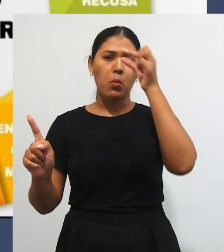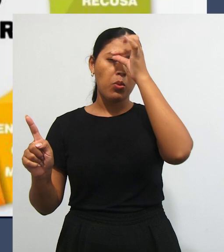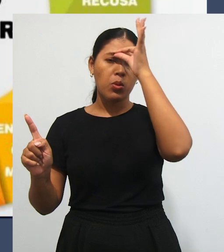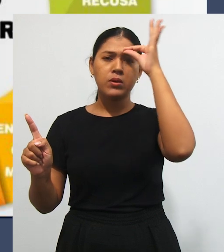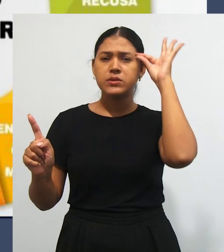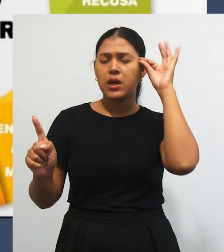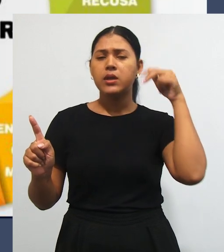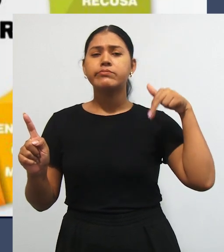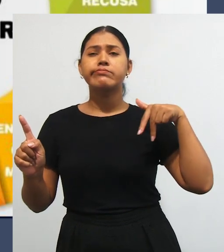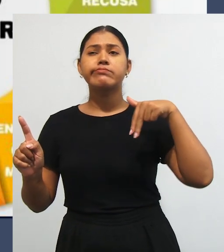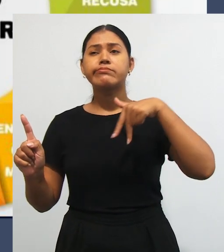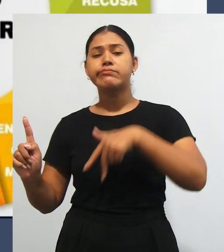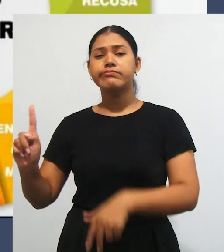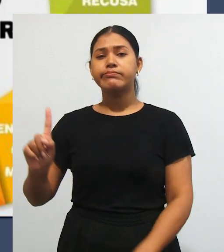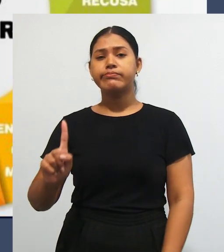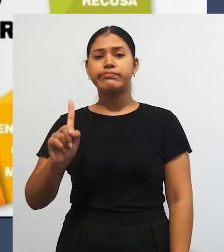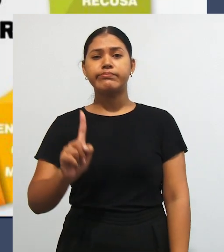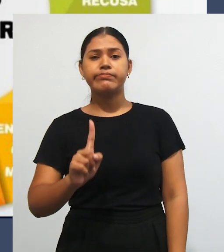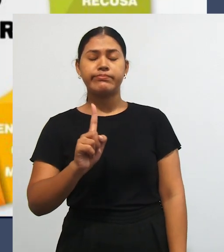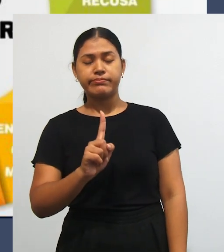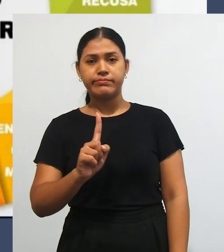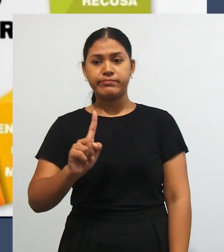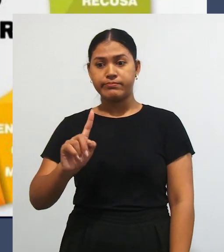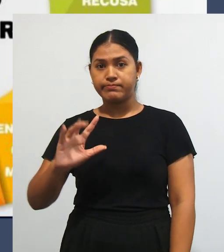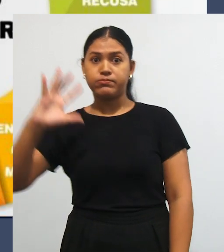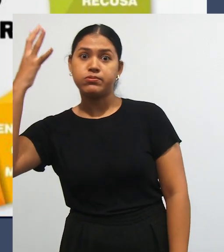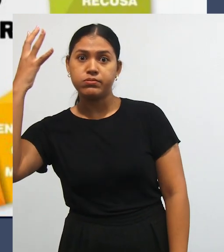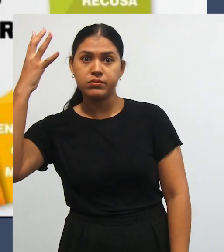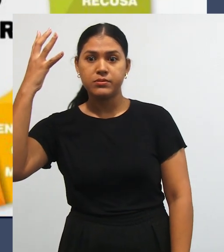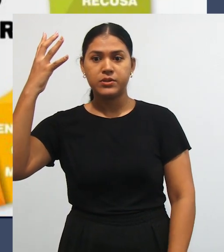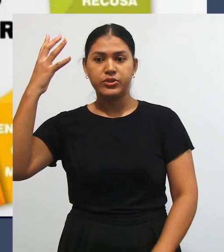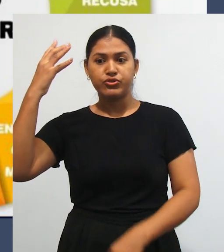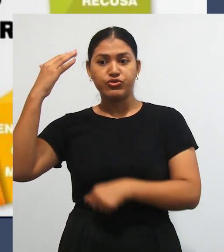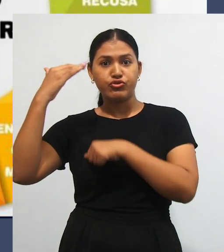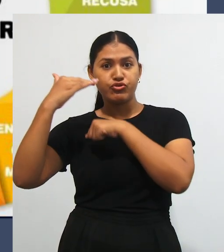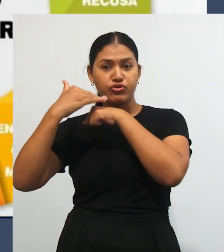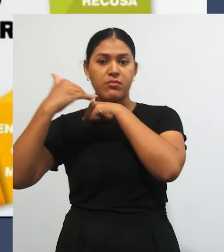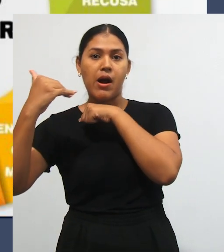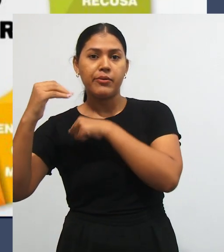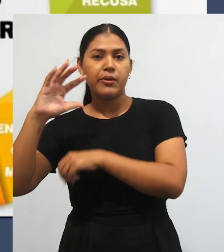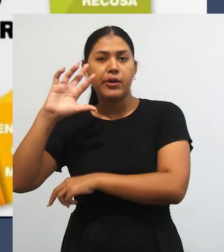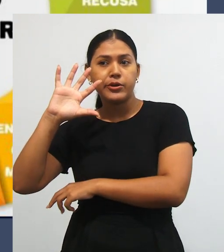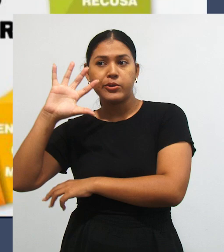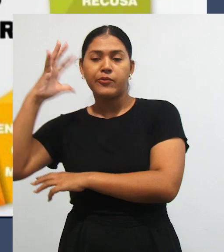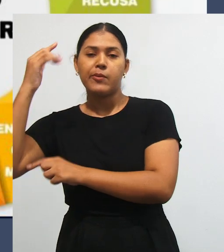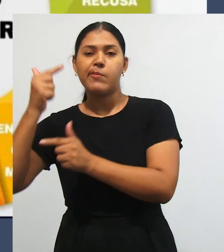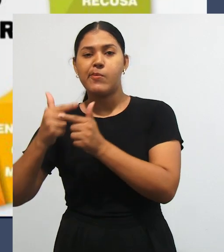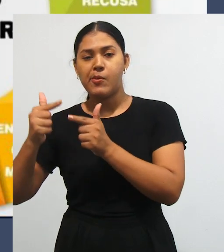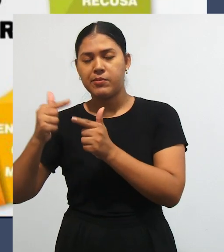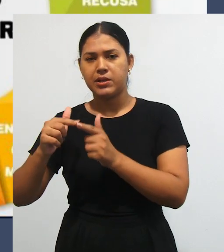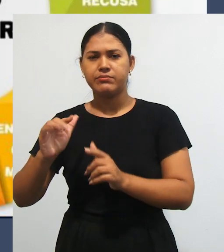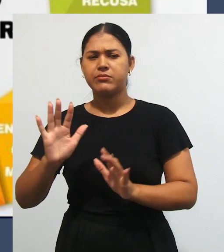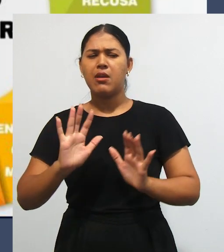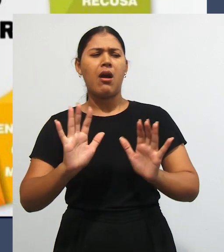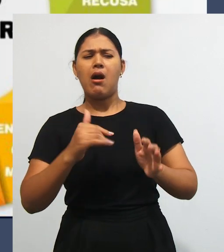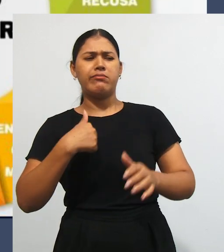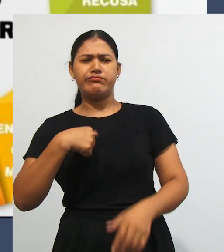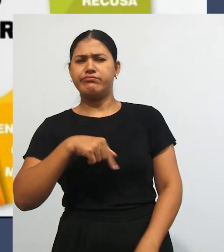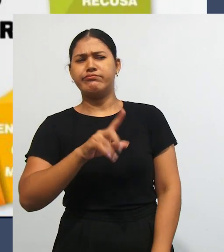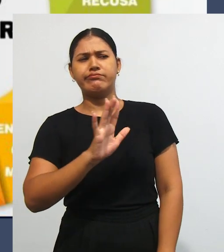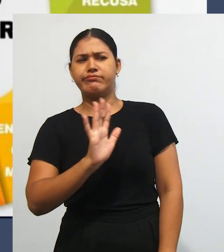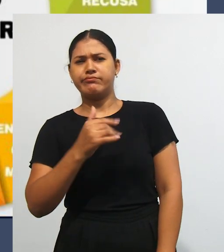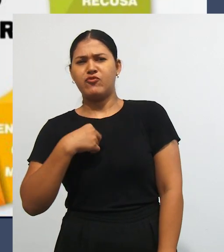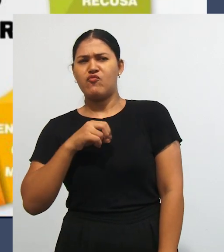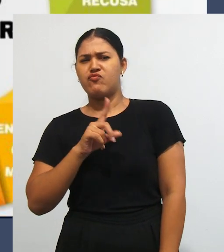pessoa inocente, passeando por aqui, aí acontece alguma coisa. Ele é chamado a resolver algum problema. Aí ele fala assim, não, isso não é